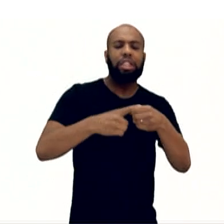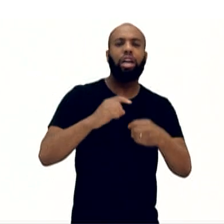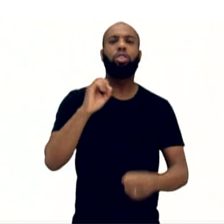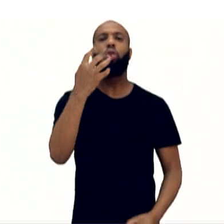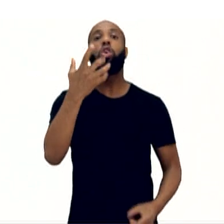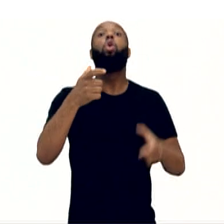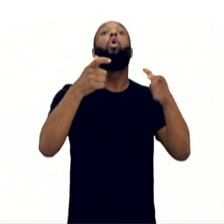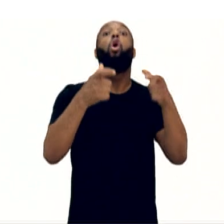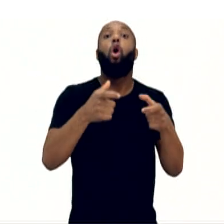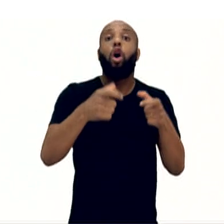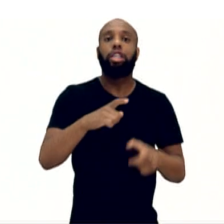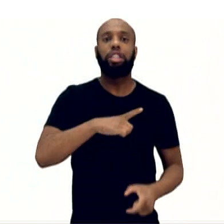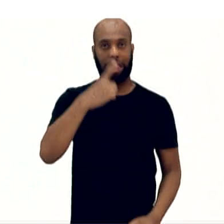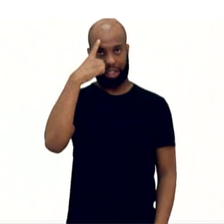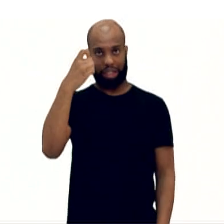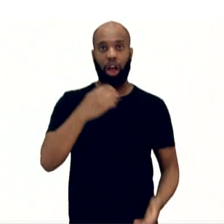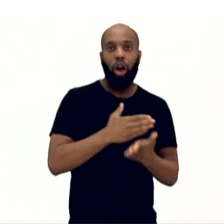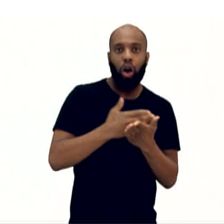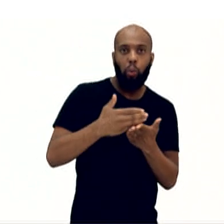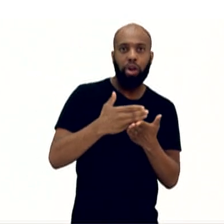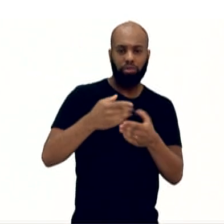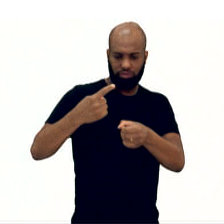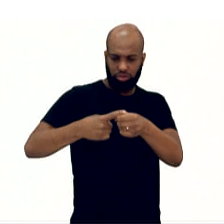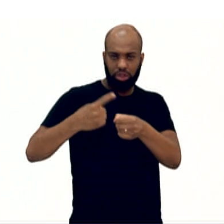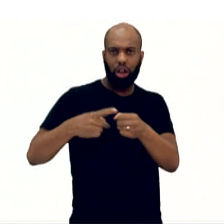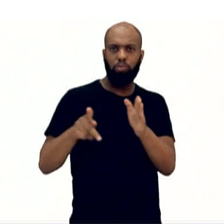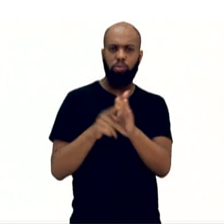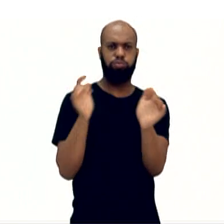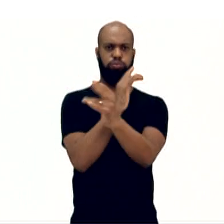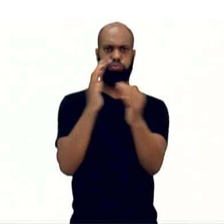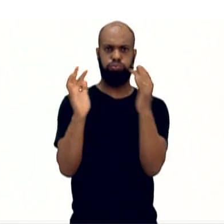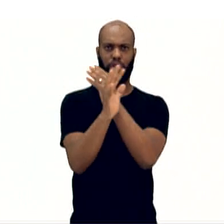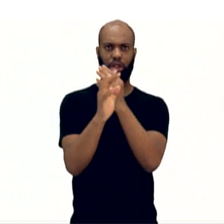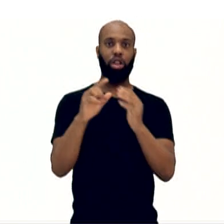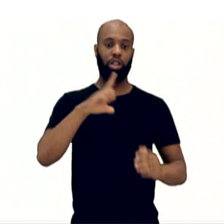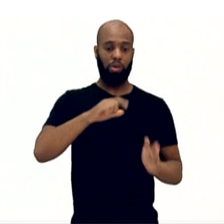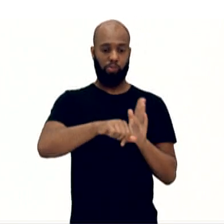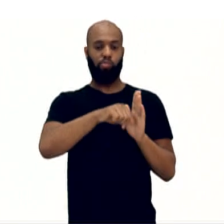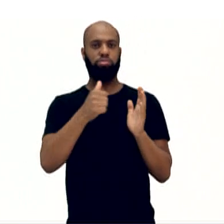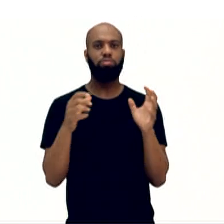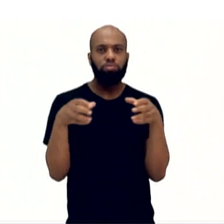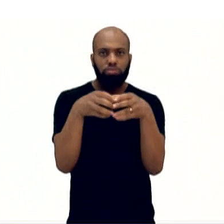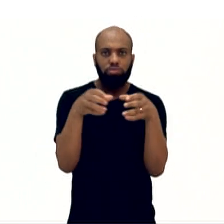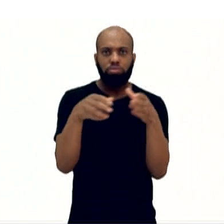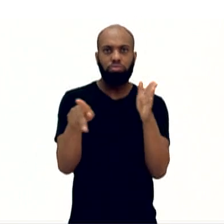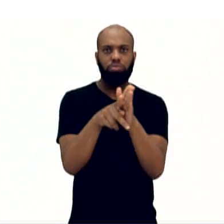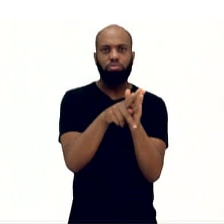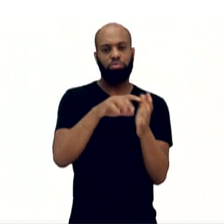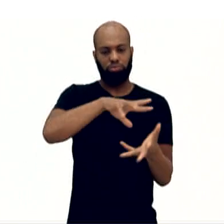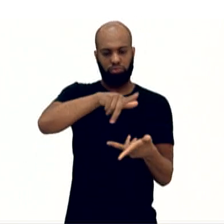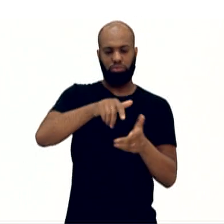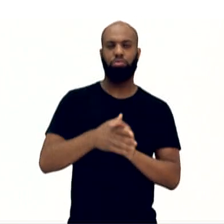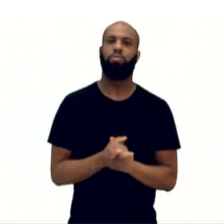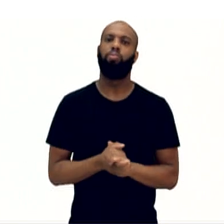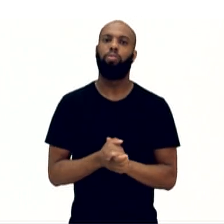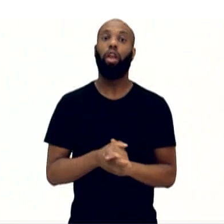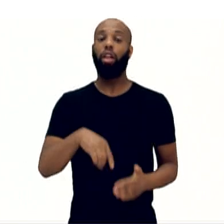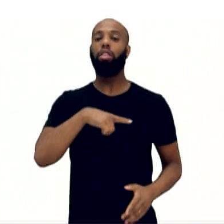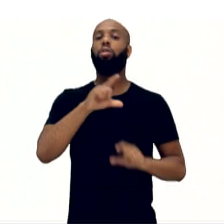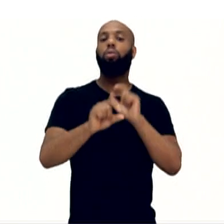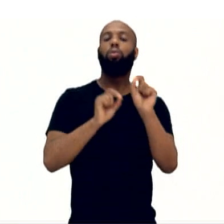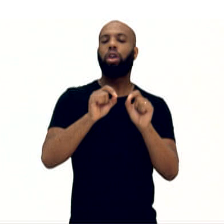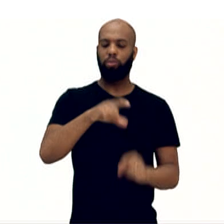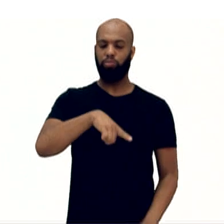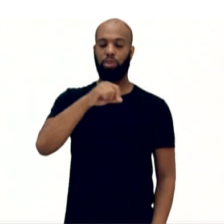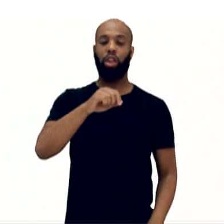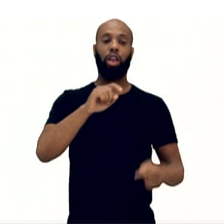né? Aquela ideia inicial de cidade, de aglomerados urbanos, os primeiros núcleos urbanos. Aí nós temos ali as